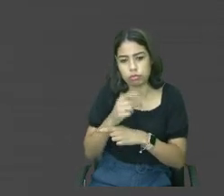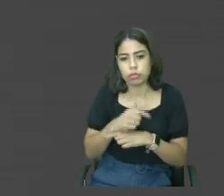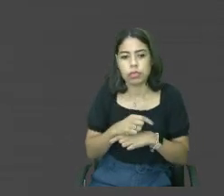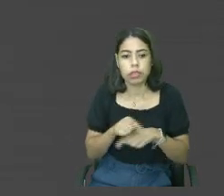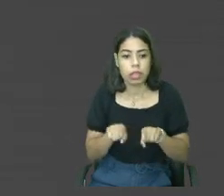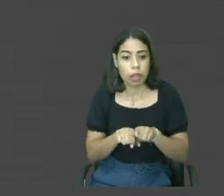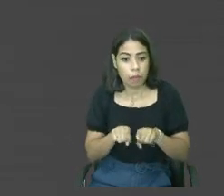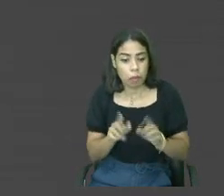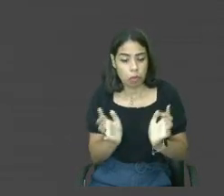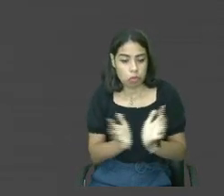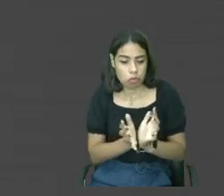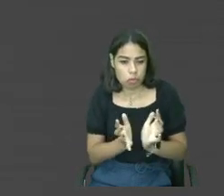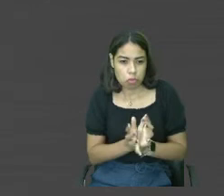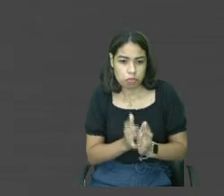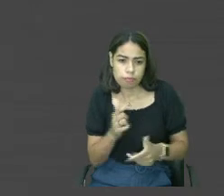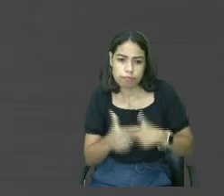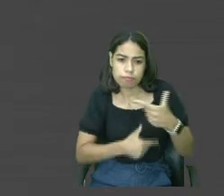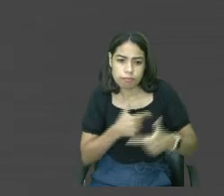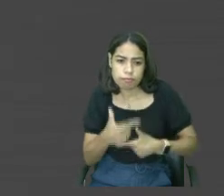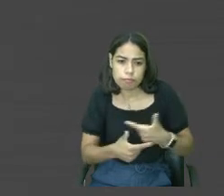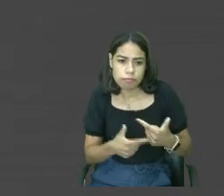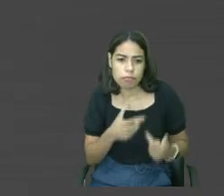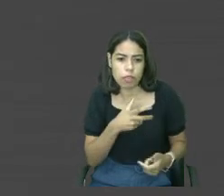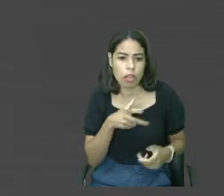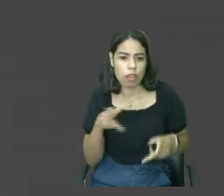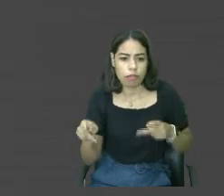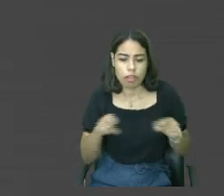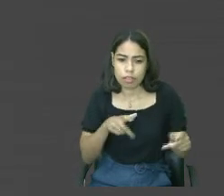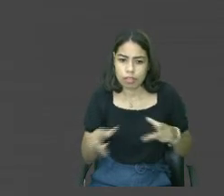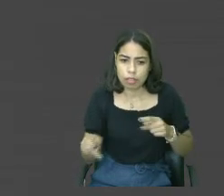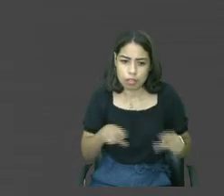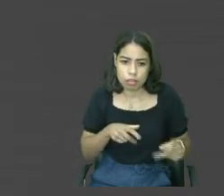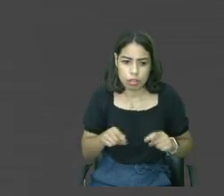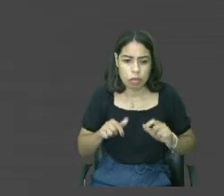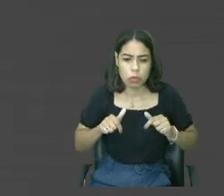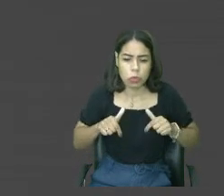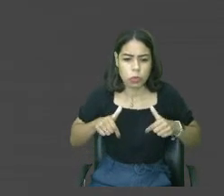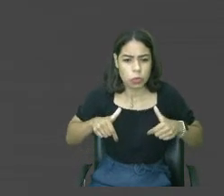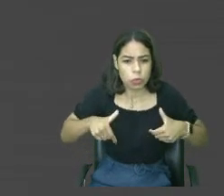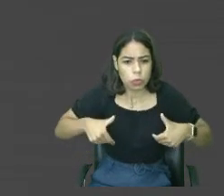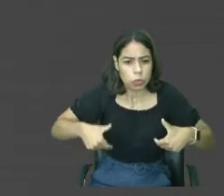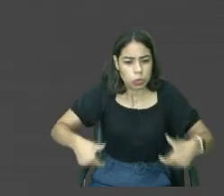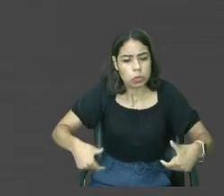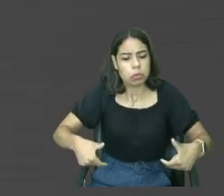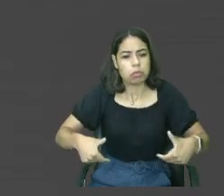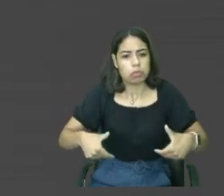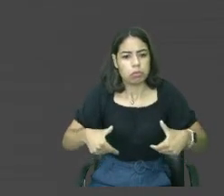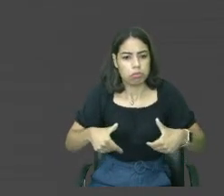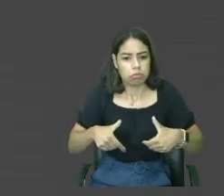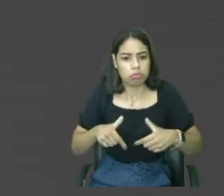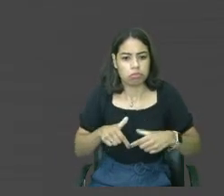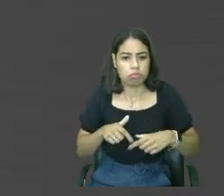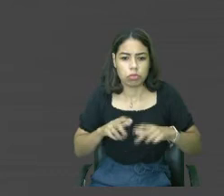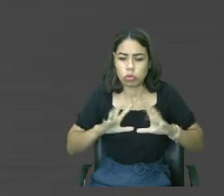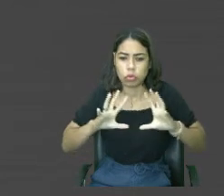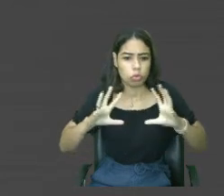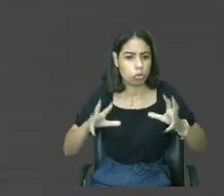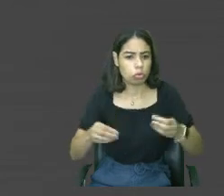nossas equipes de atenção básica estão muito empenhadas na vacinação da nossa